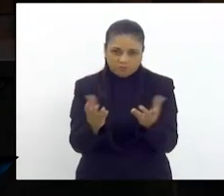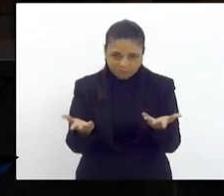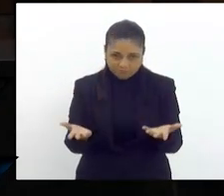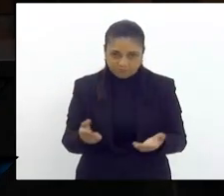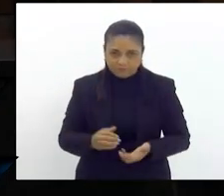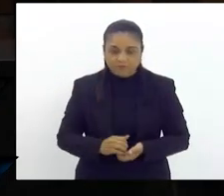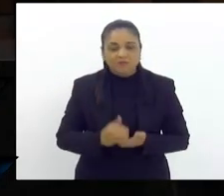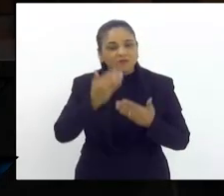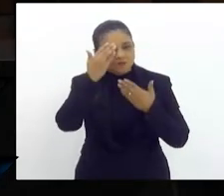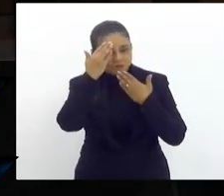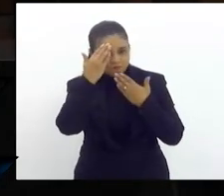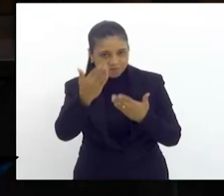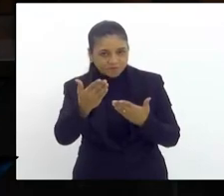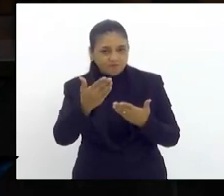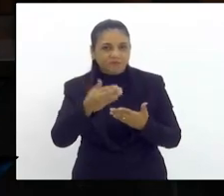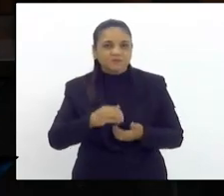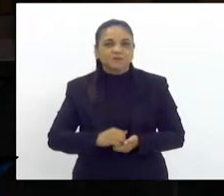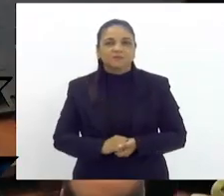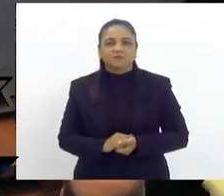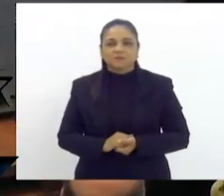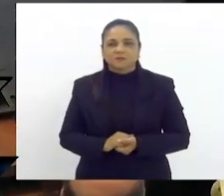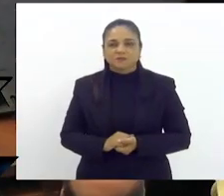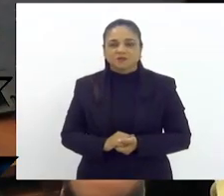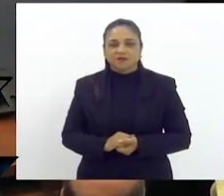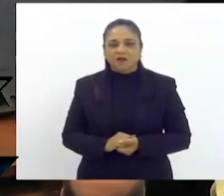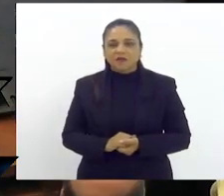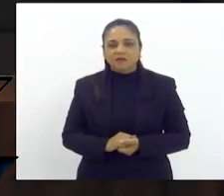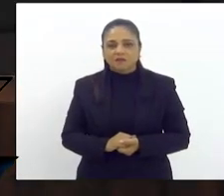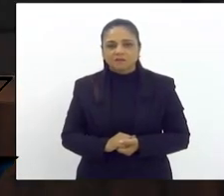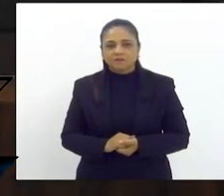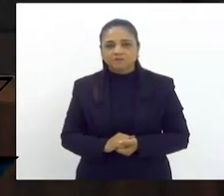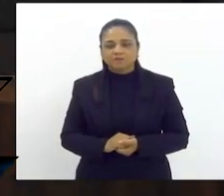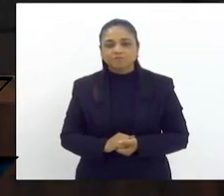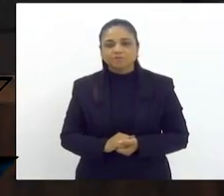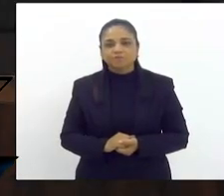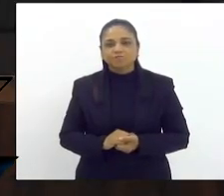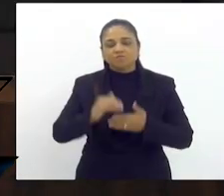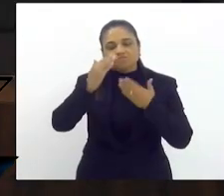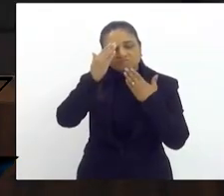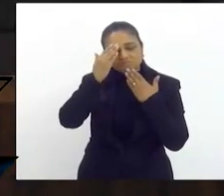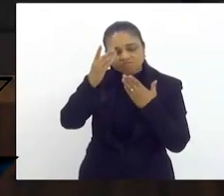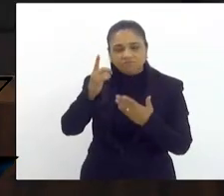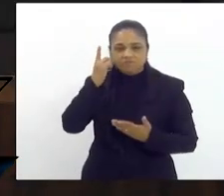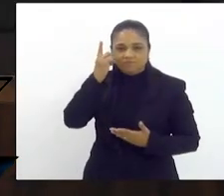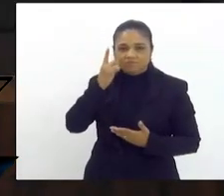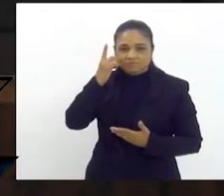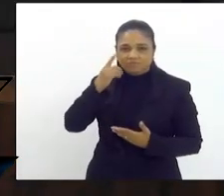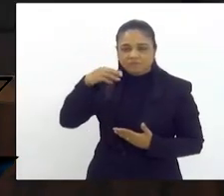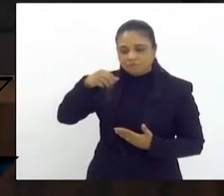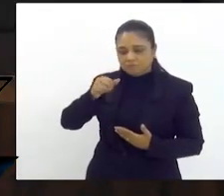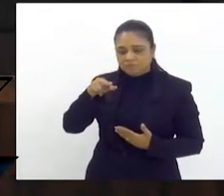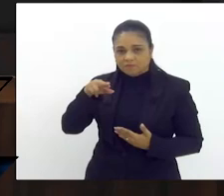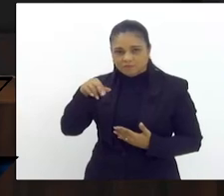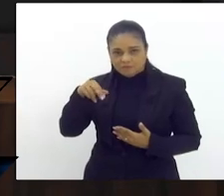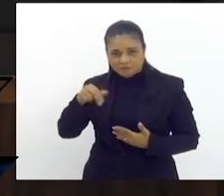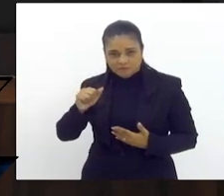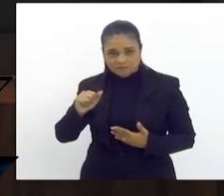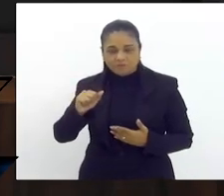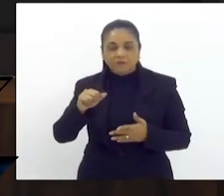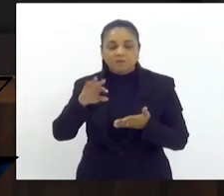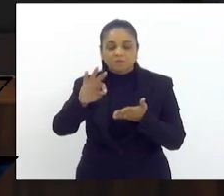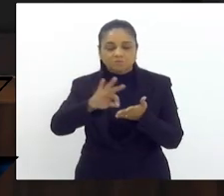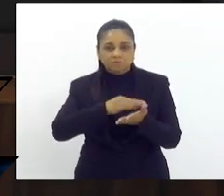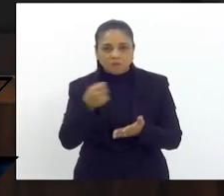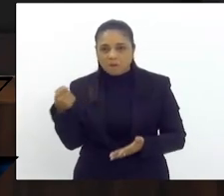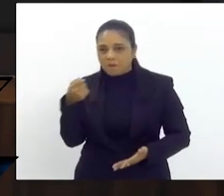muito obrigada senhora presidente agradecendo a deputada Marina do MST próximo a ladrão escrito